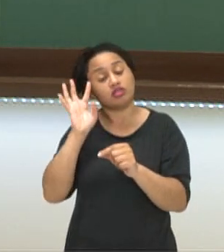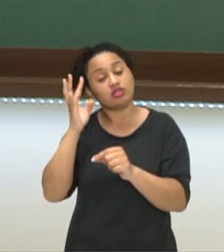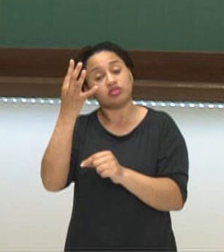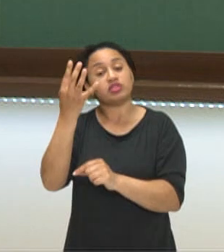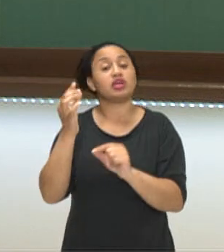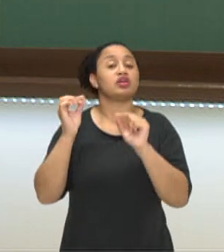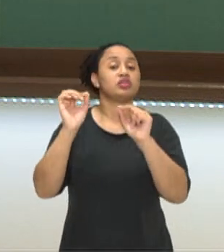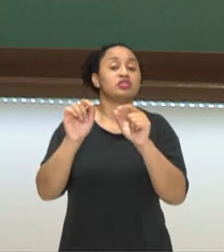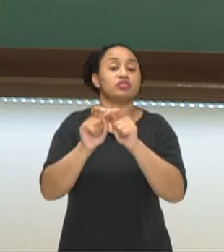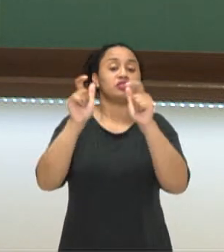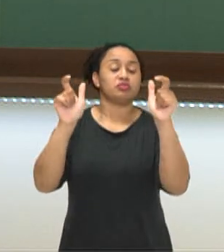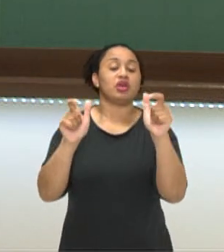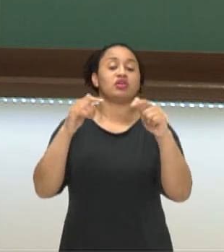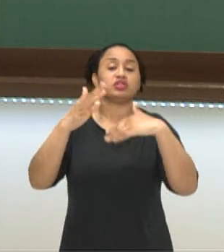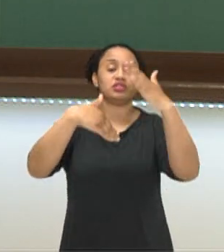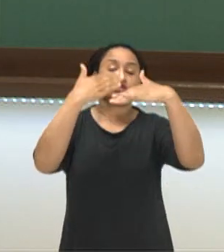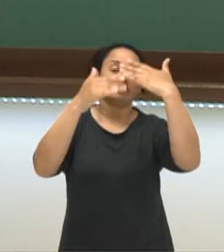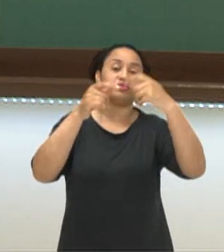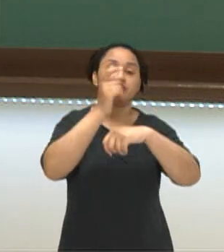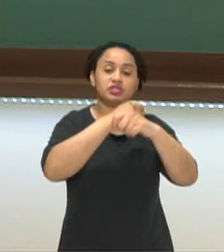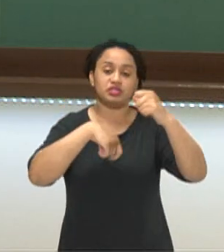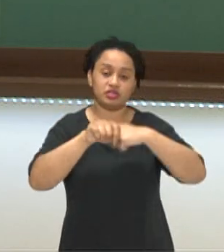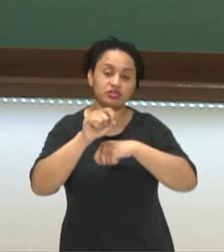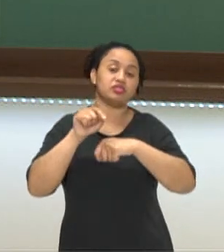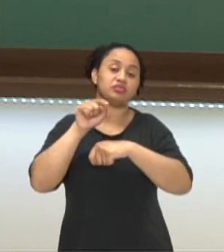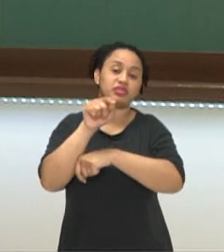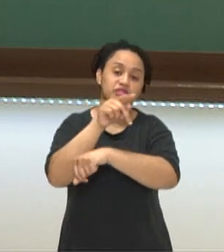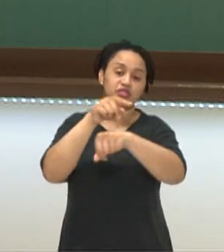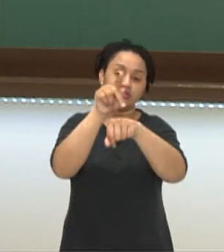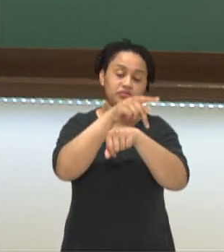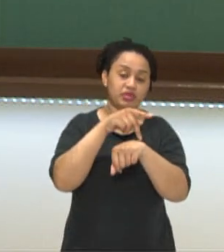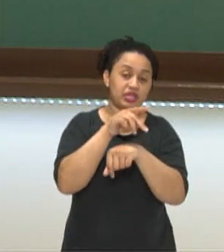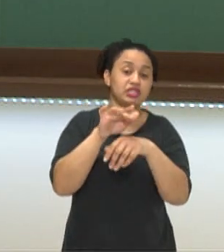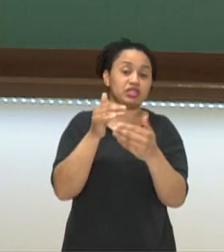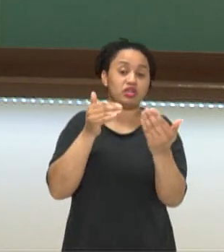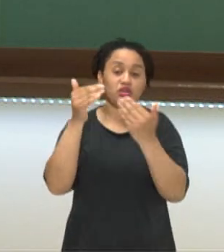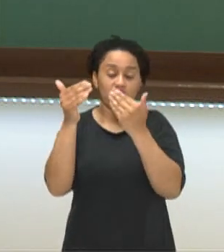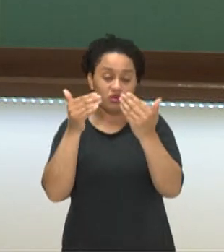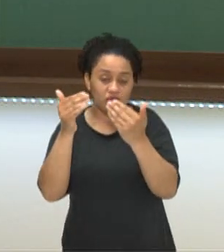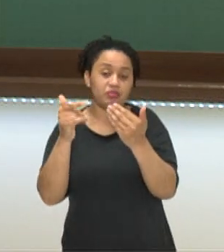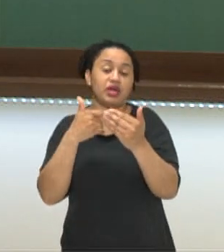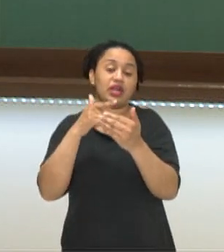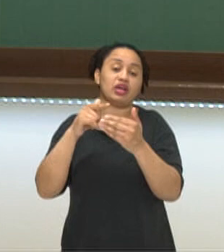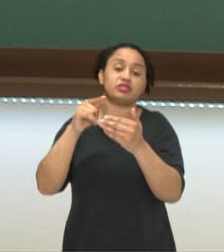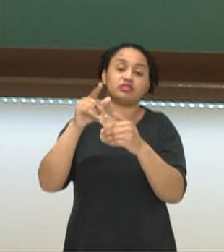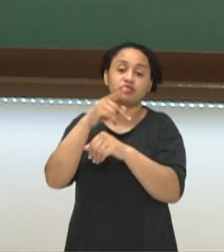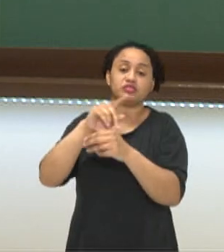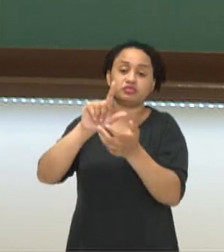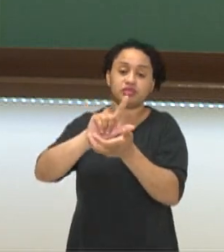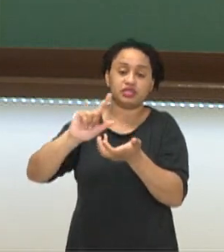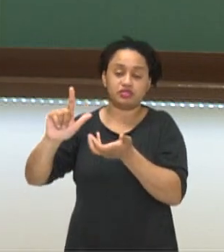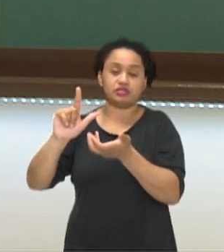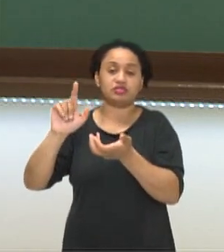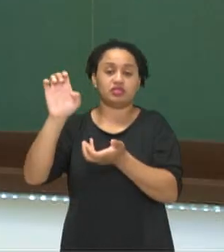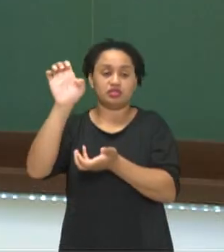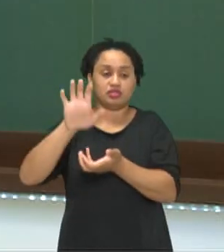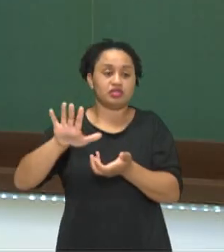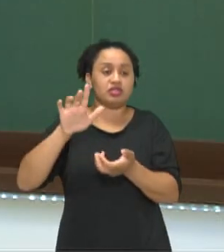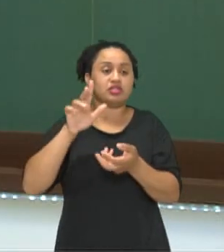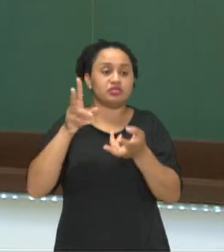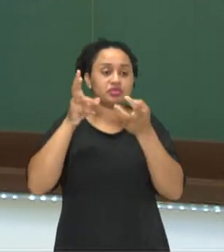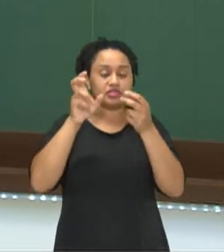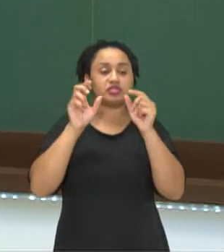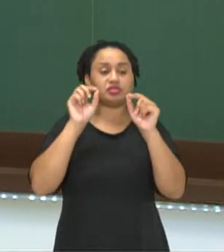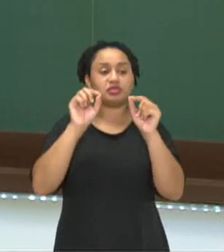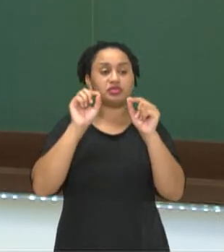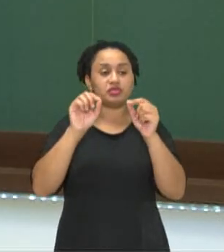isto resultou num maior desenvolvimento econômico destes países quando comparados aos países do leste europeu. Se você observar aqui na